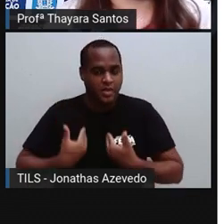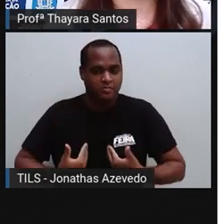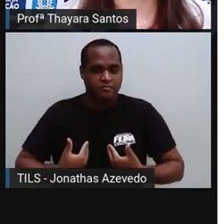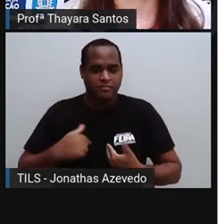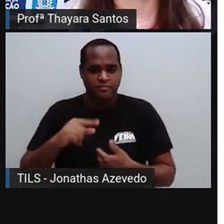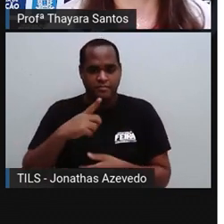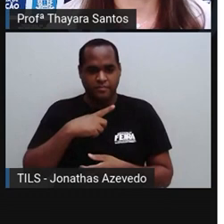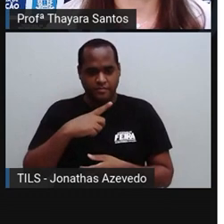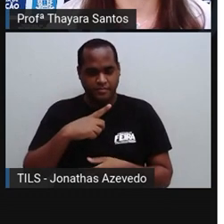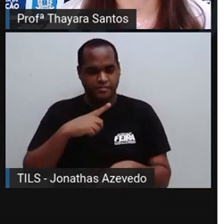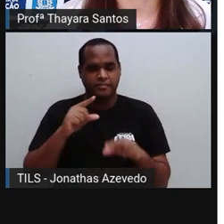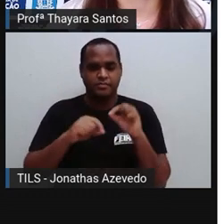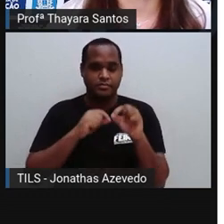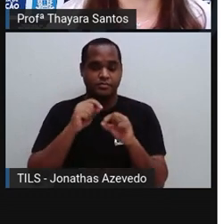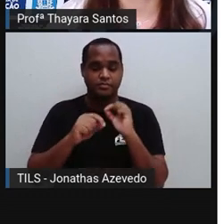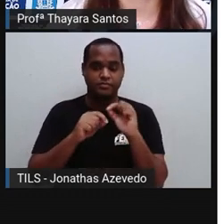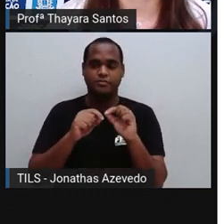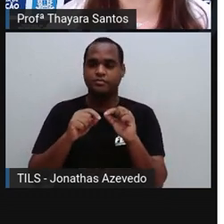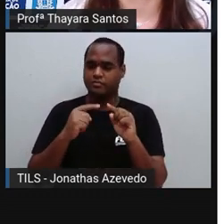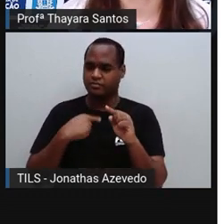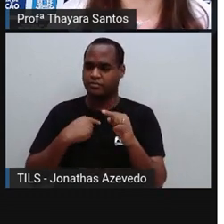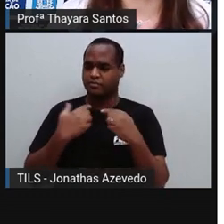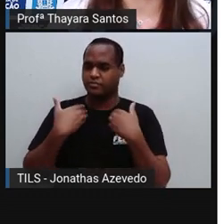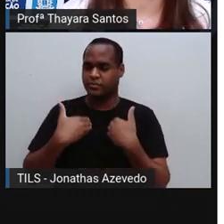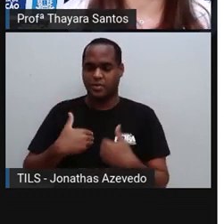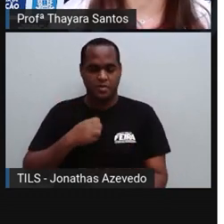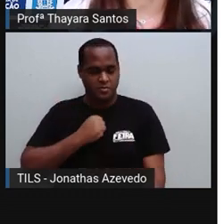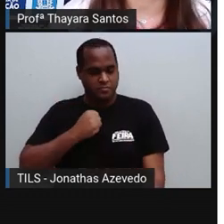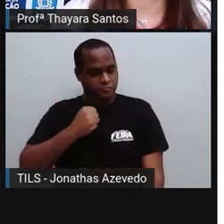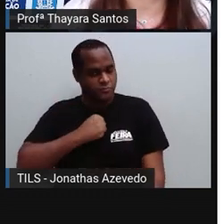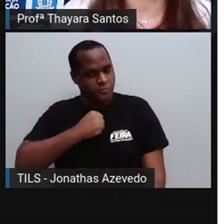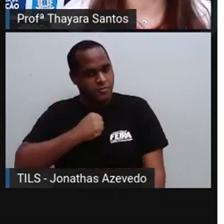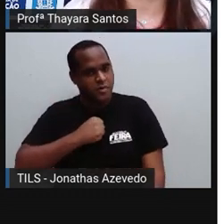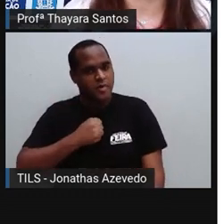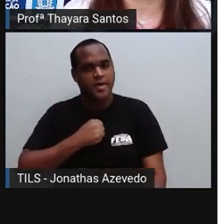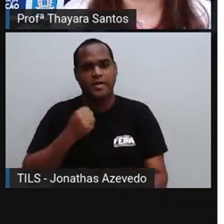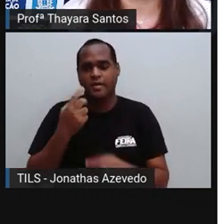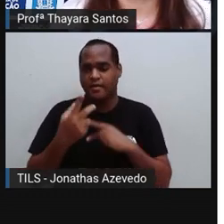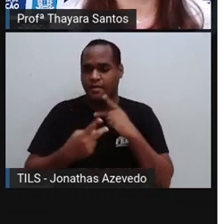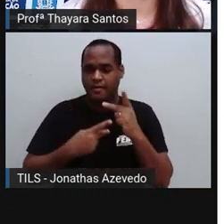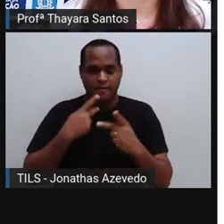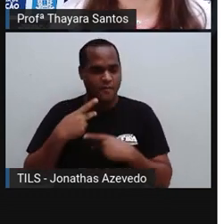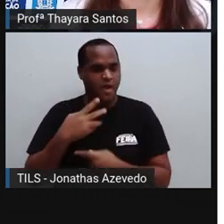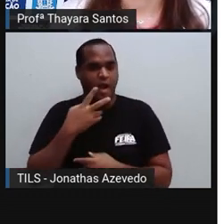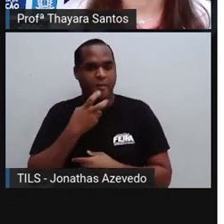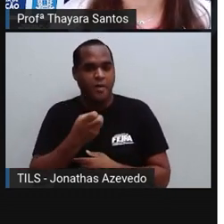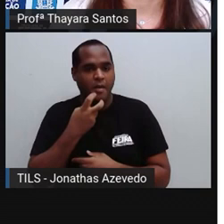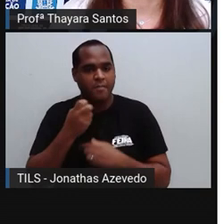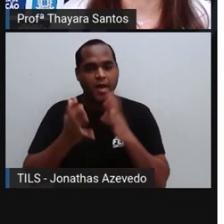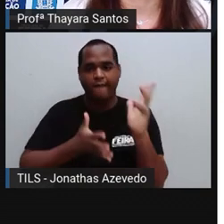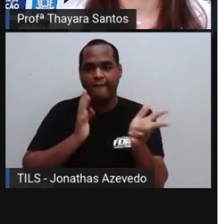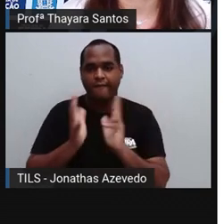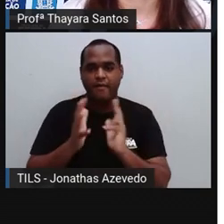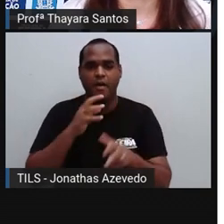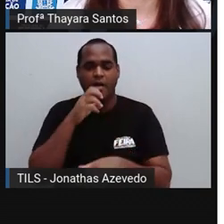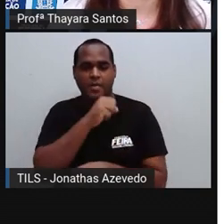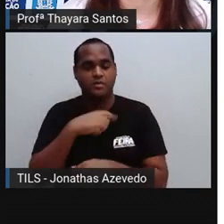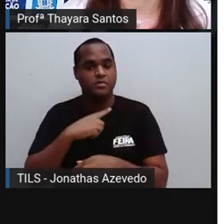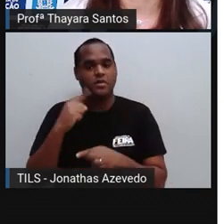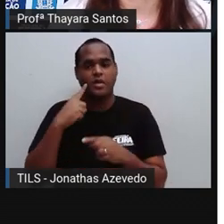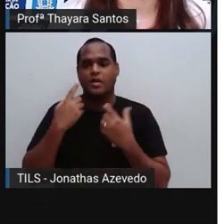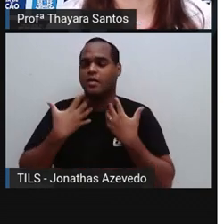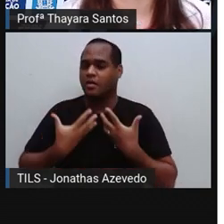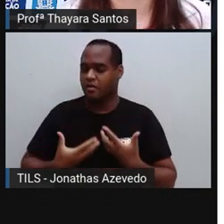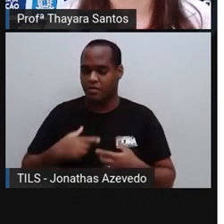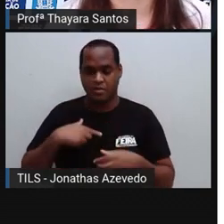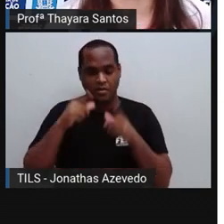organismo? Elas provocam a sensação de euforia, a fala começa a ficar acelerada, reduz a sensação de cansaço, a